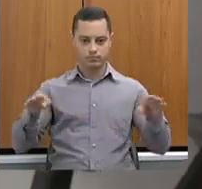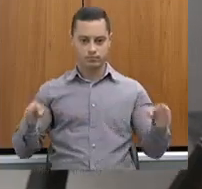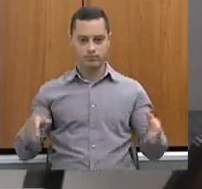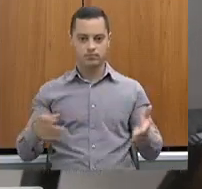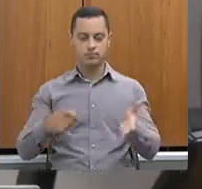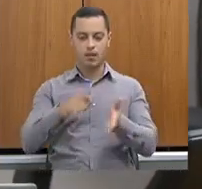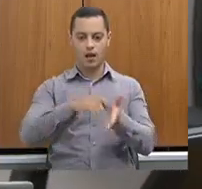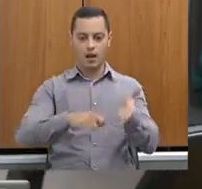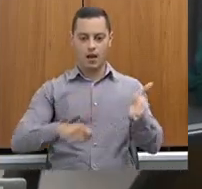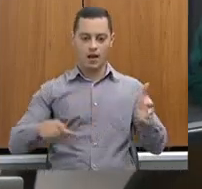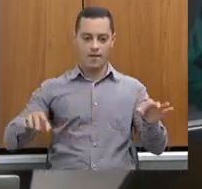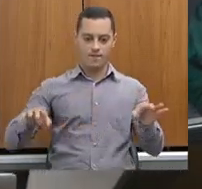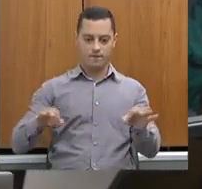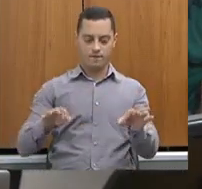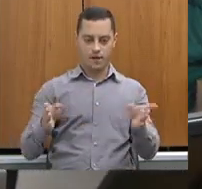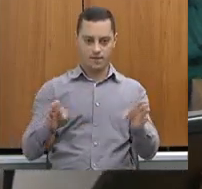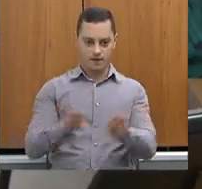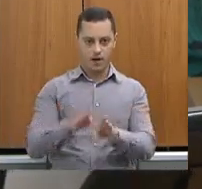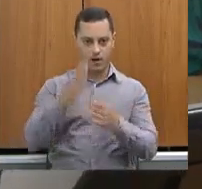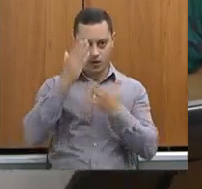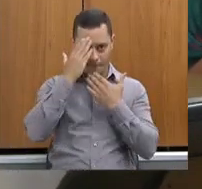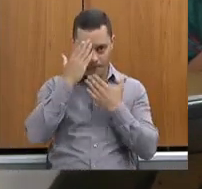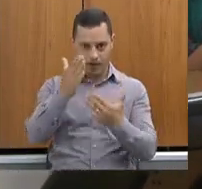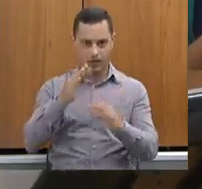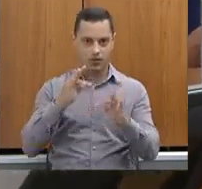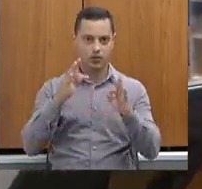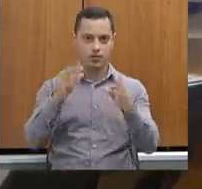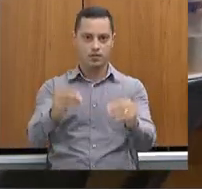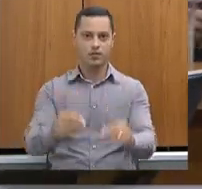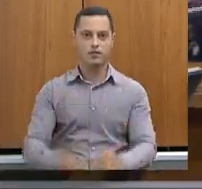da ata encerra os nossos trabalhos Muito obrigado a todos